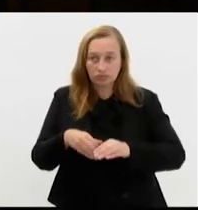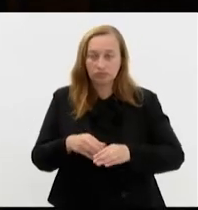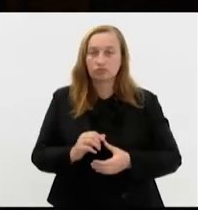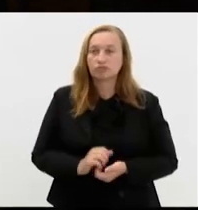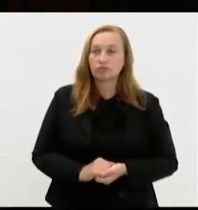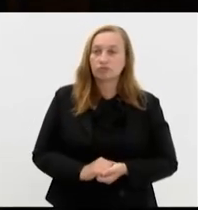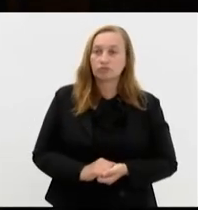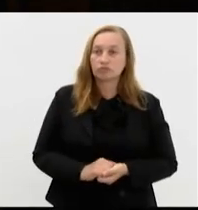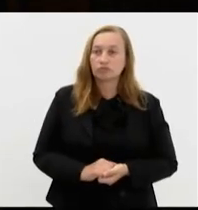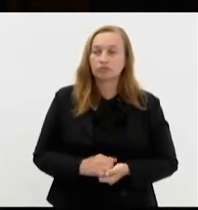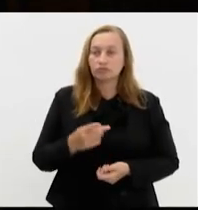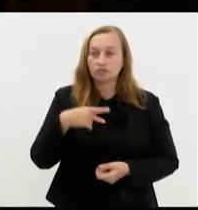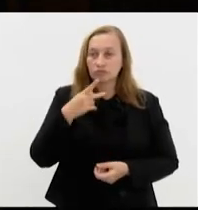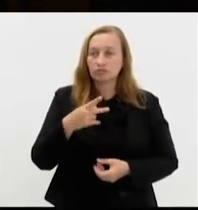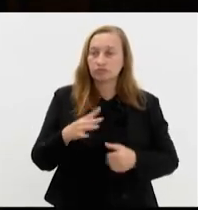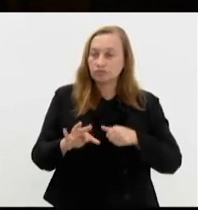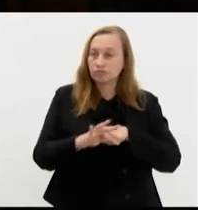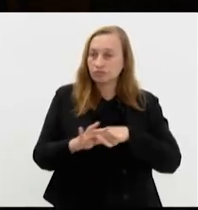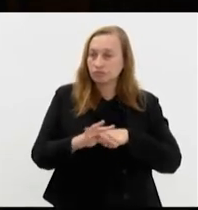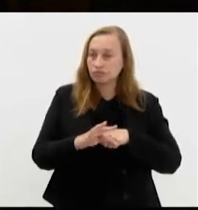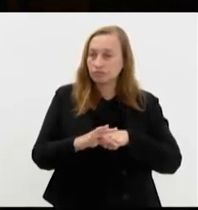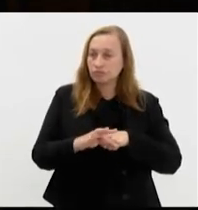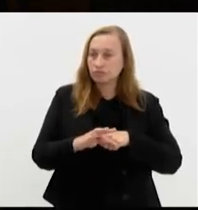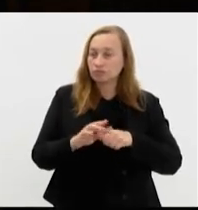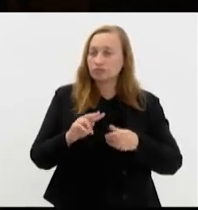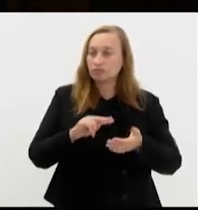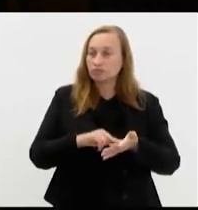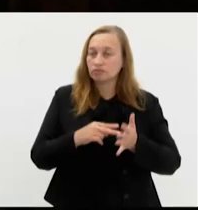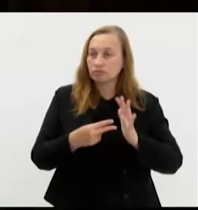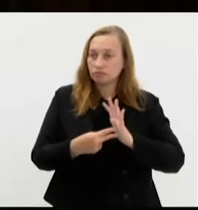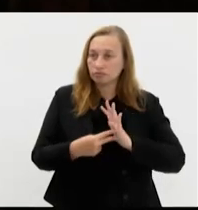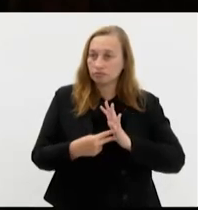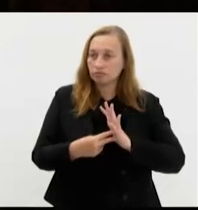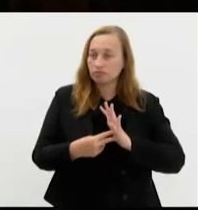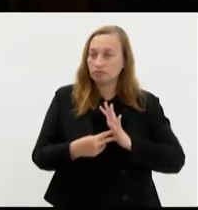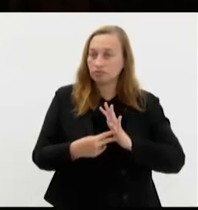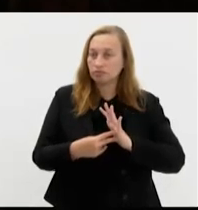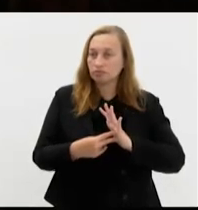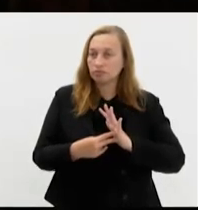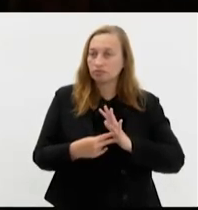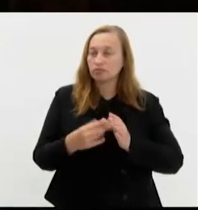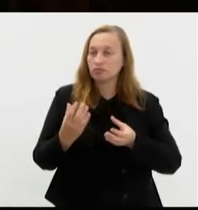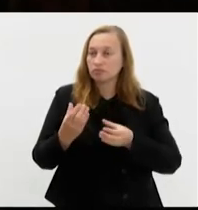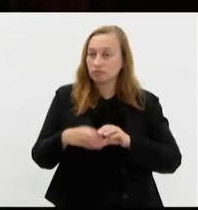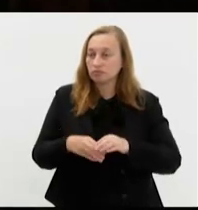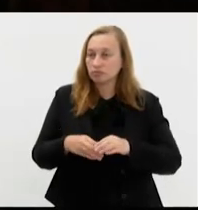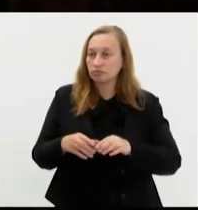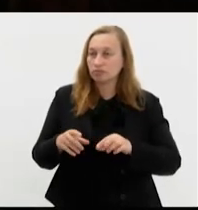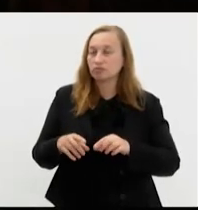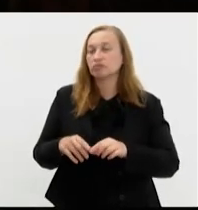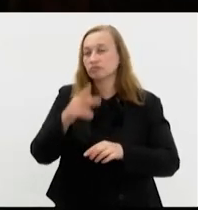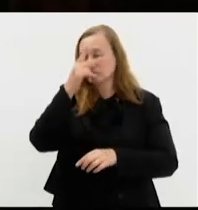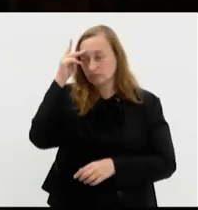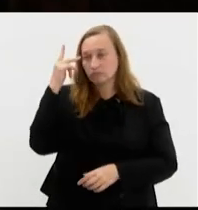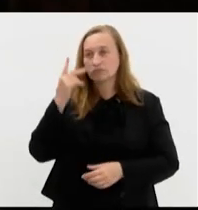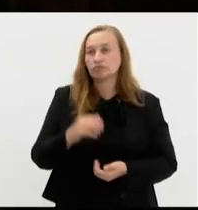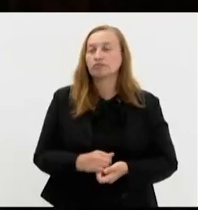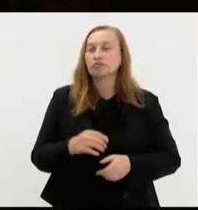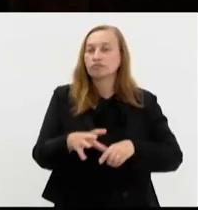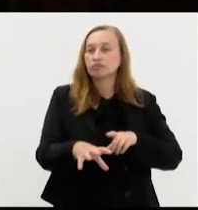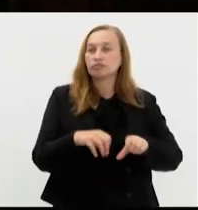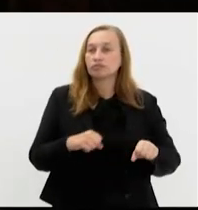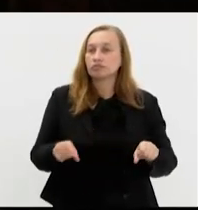eu é uma expressão no sentido restrito né não no seu sentido lato Ela é formada